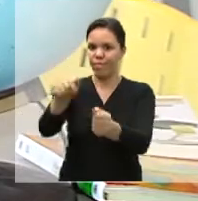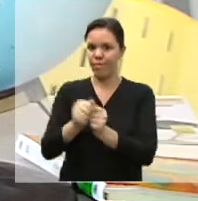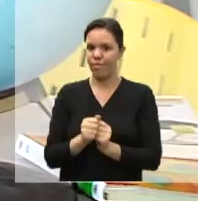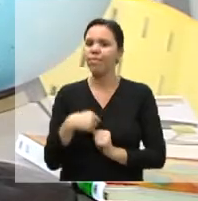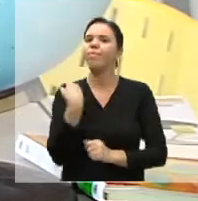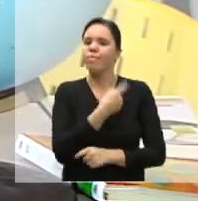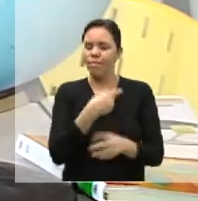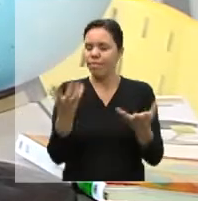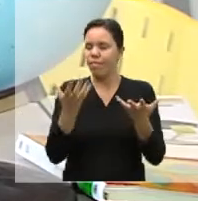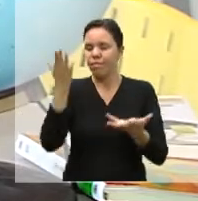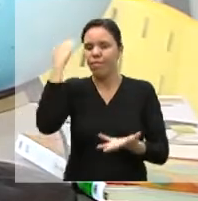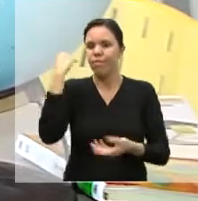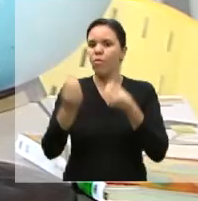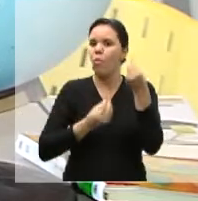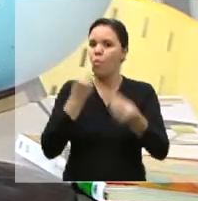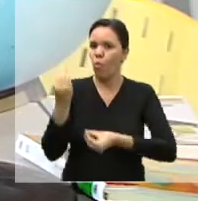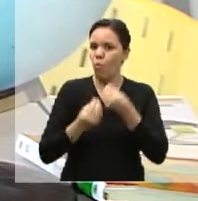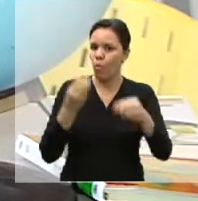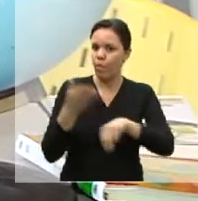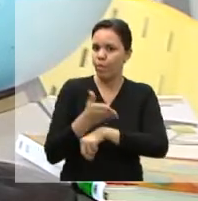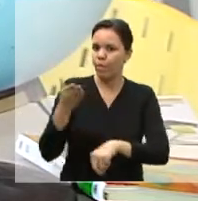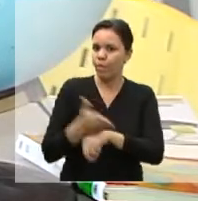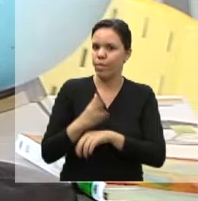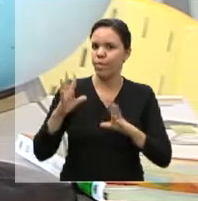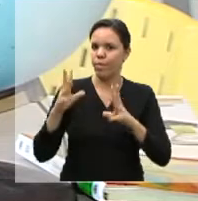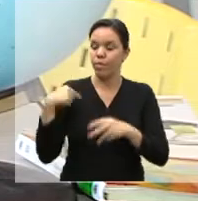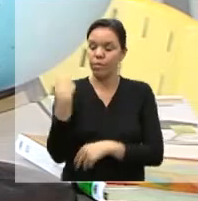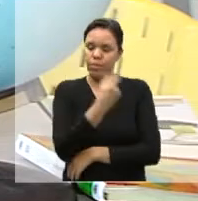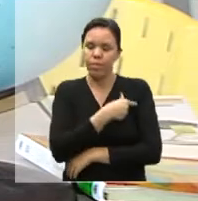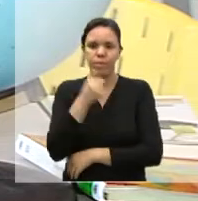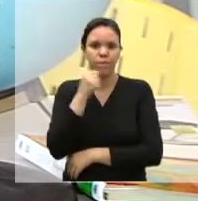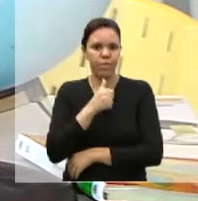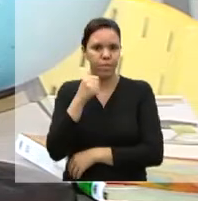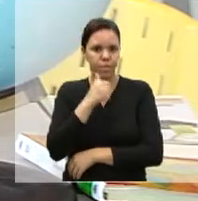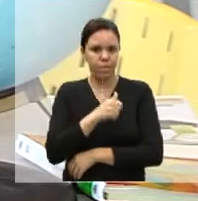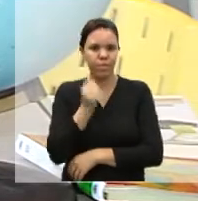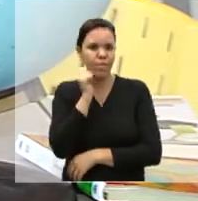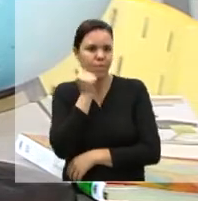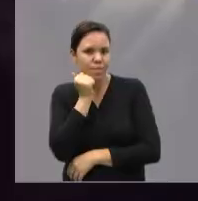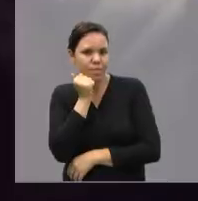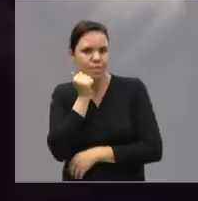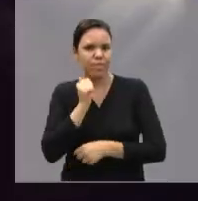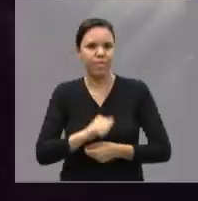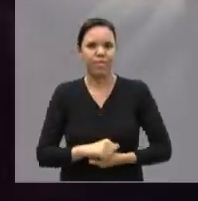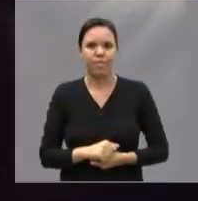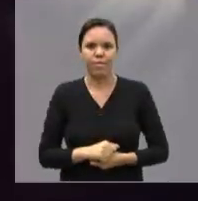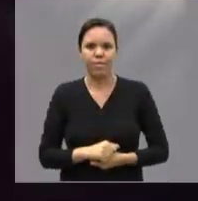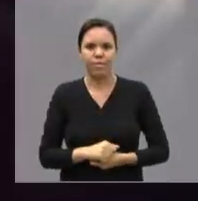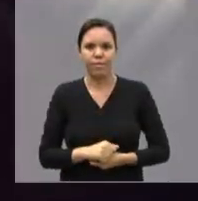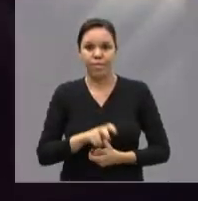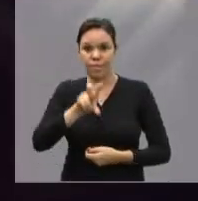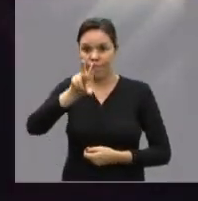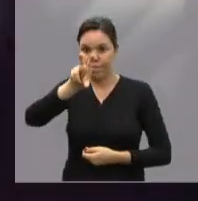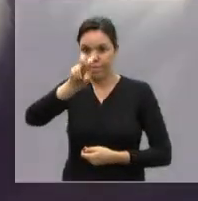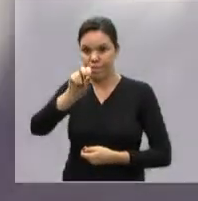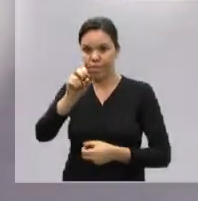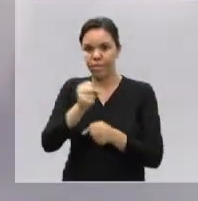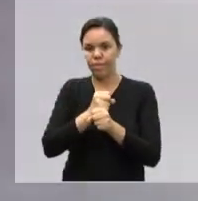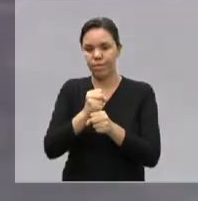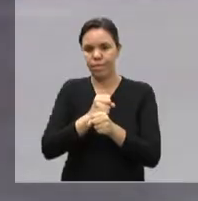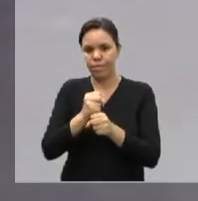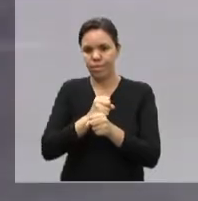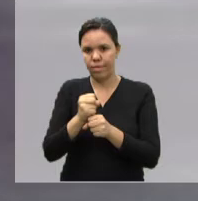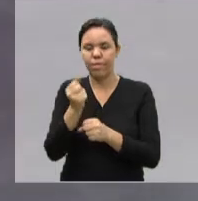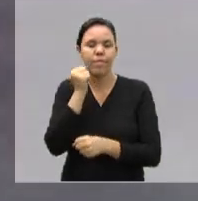gente também quer saber como anda a participação de nós mulheres na ciência. Há 50 anos, a